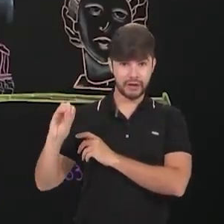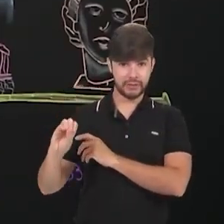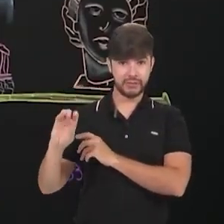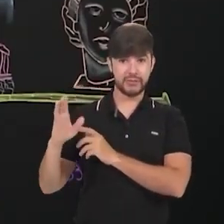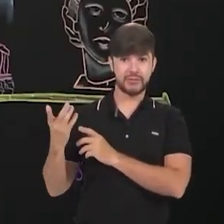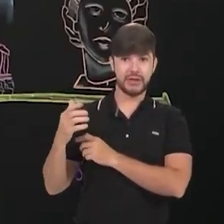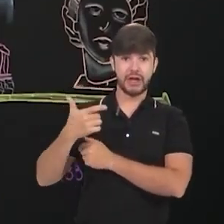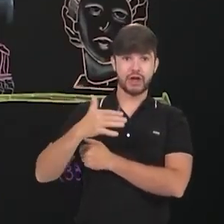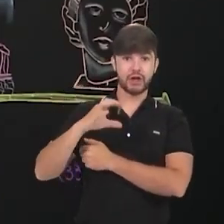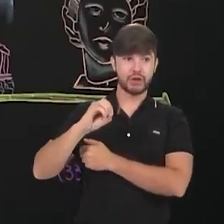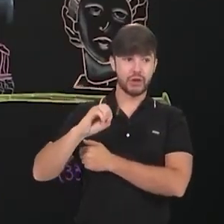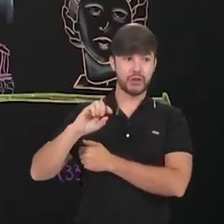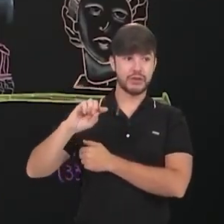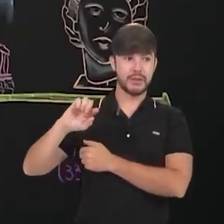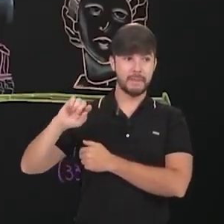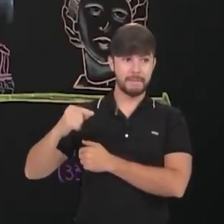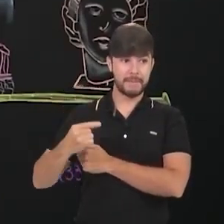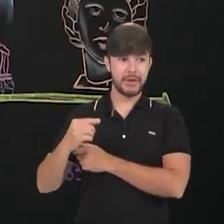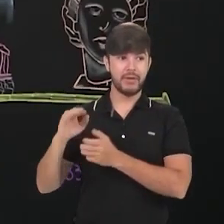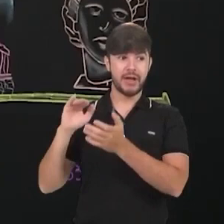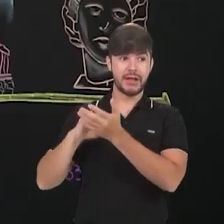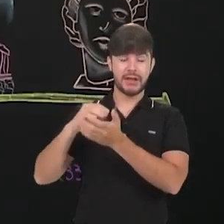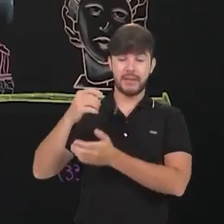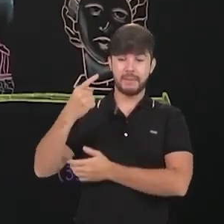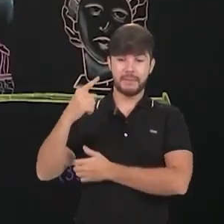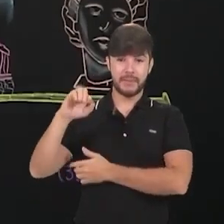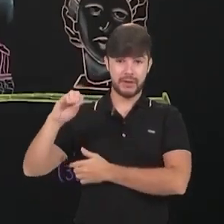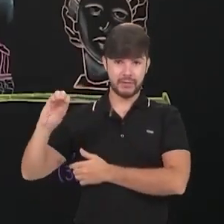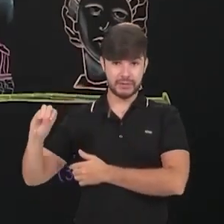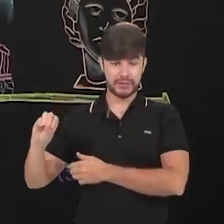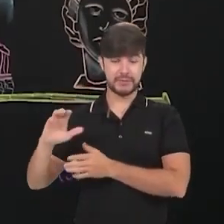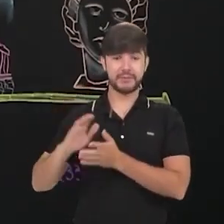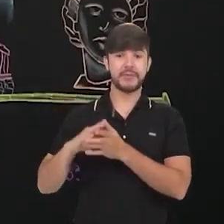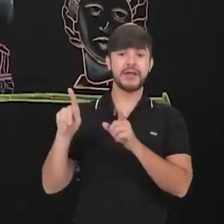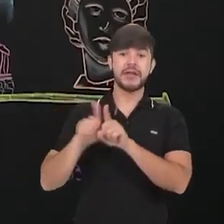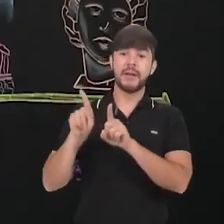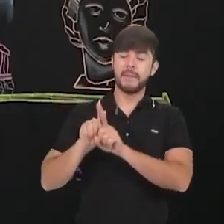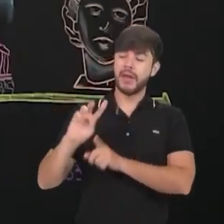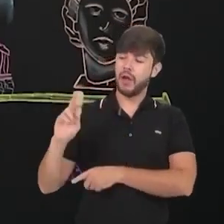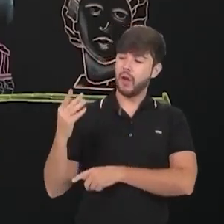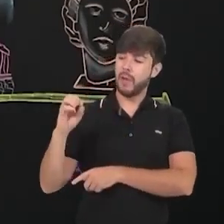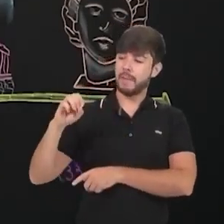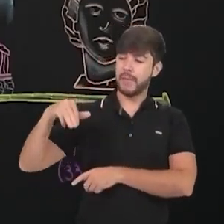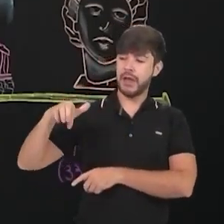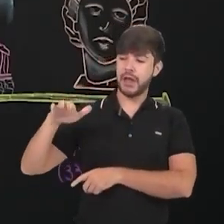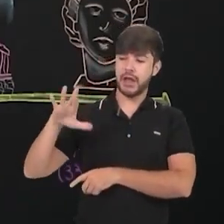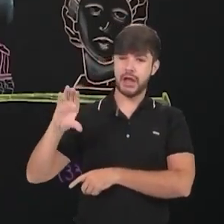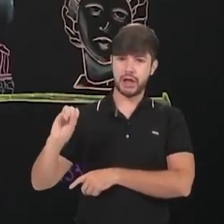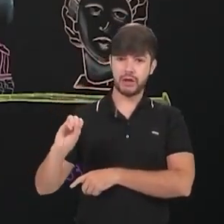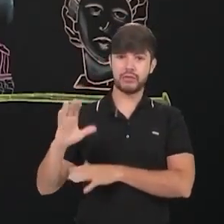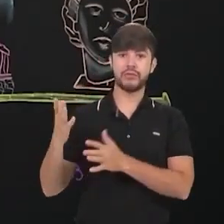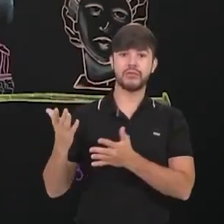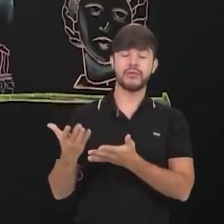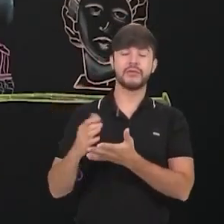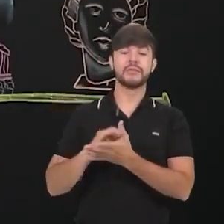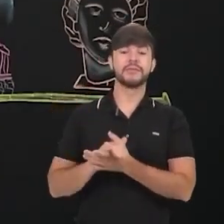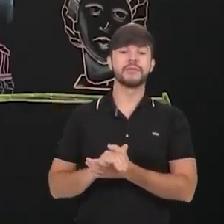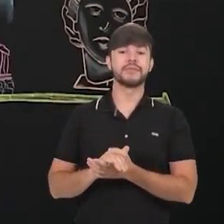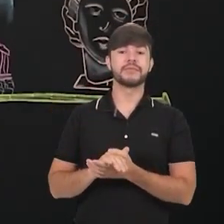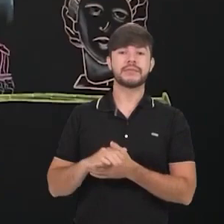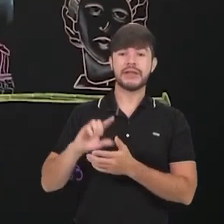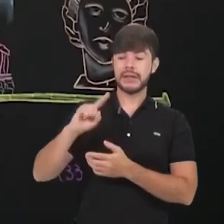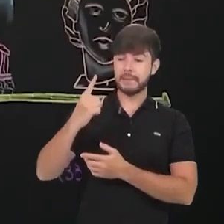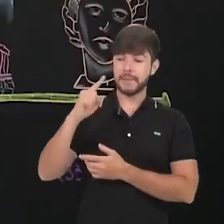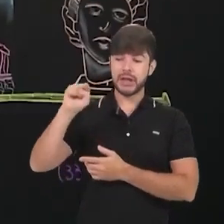menos de 2000 até 1100 a.C., e um período chamado homérico, que teria vivido Homero, digamos assim,